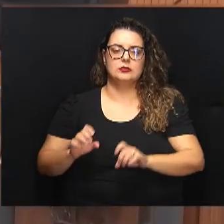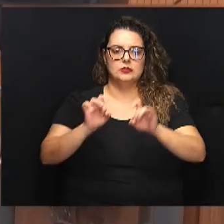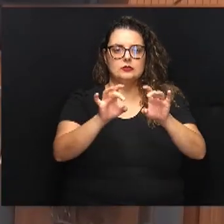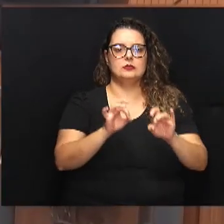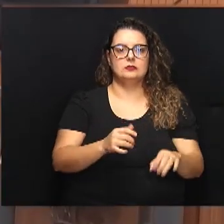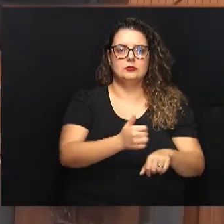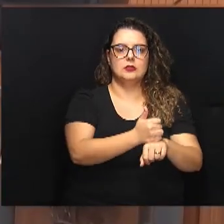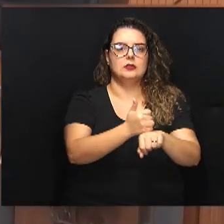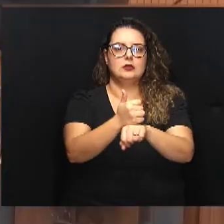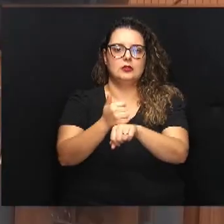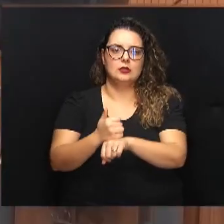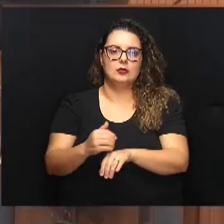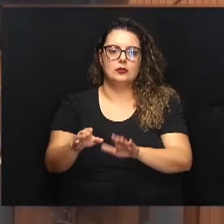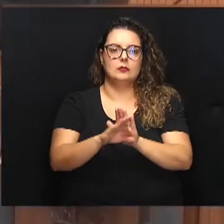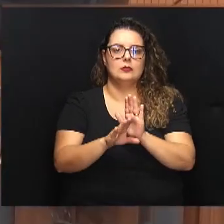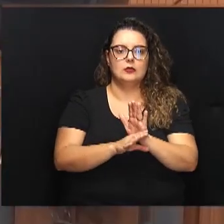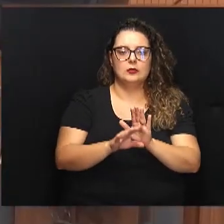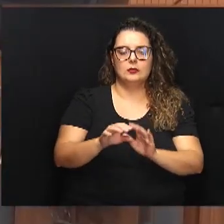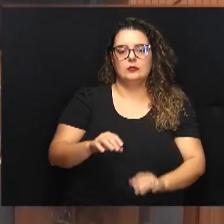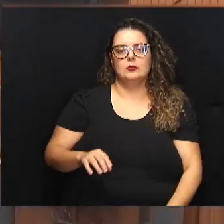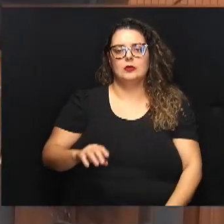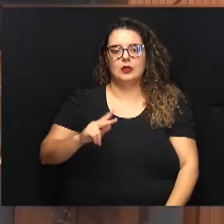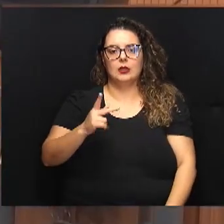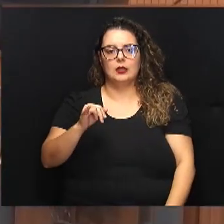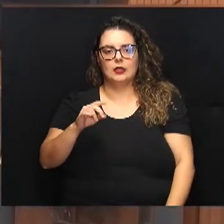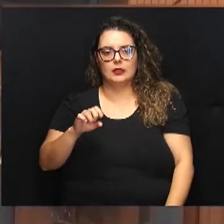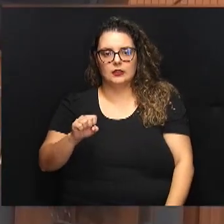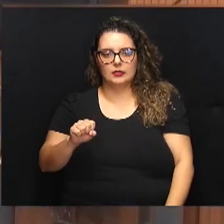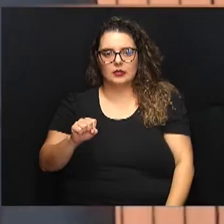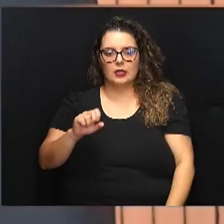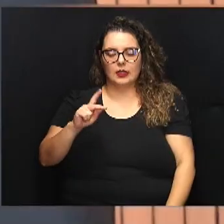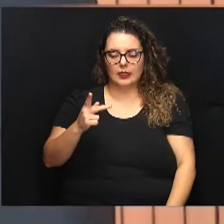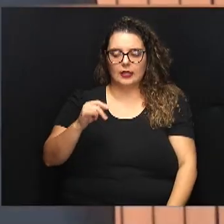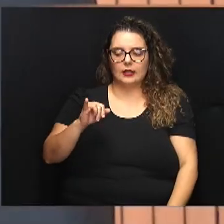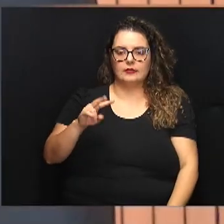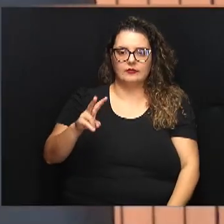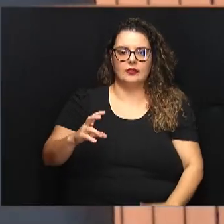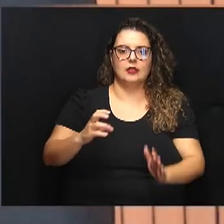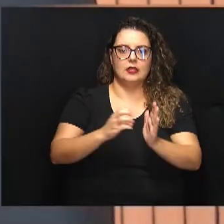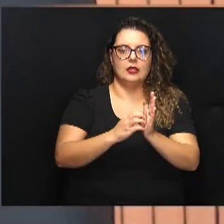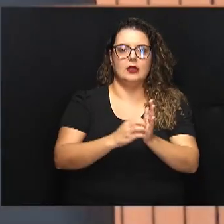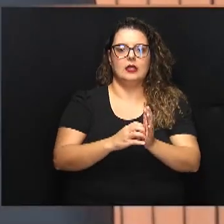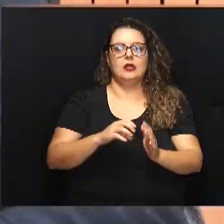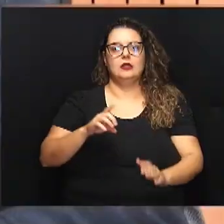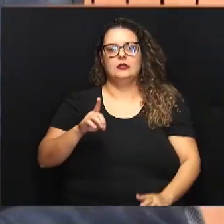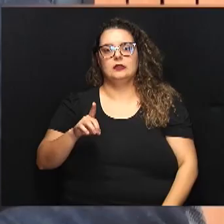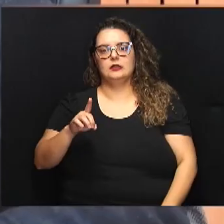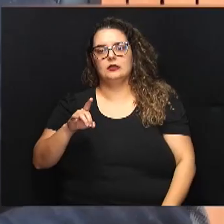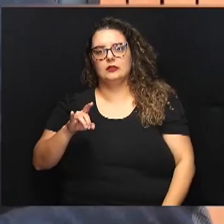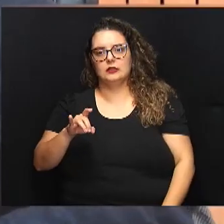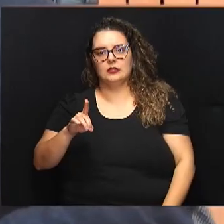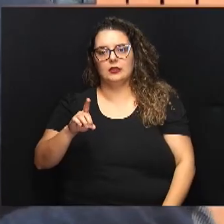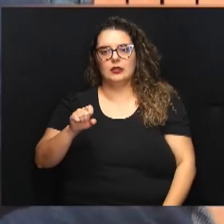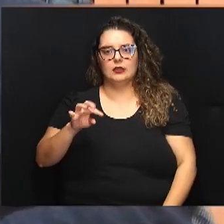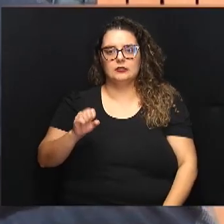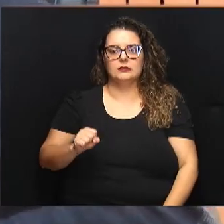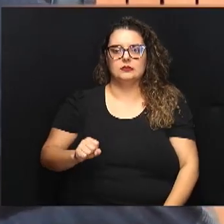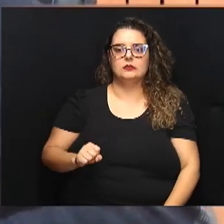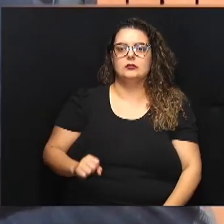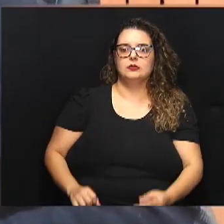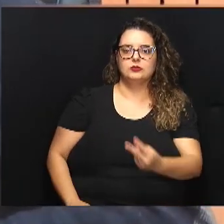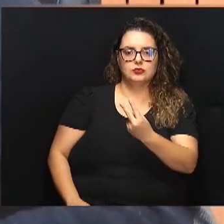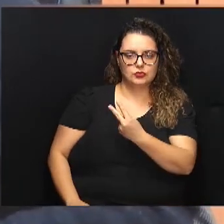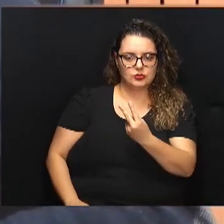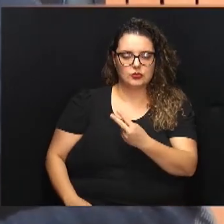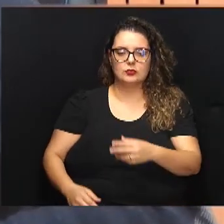Programa Municipal de ISTs, HIV, AIDS e hepatites virais, Josué Nazareno de Lima, e Gabriel Borba, responsável